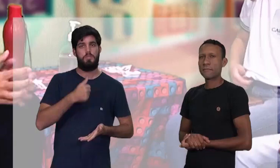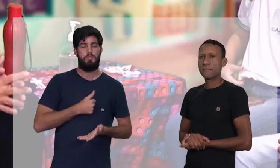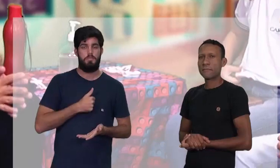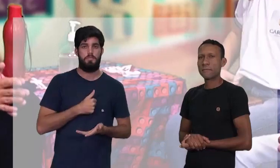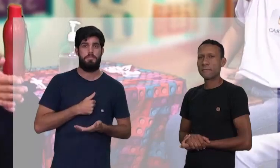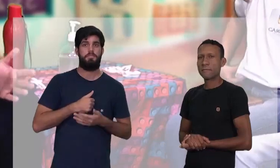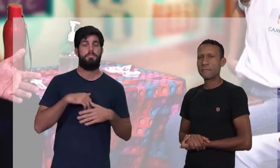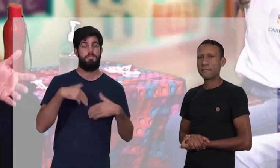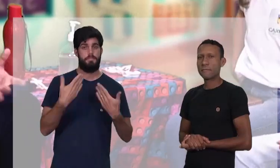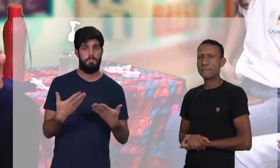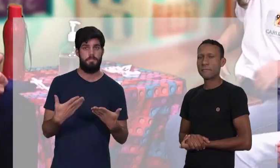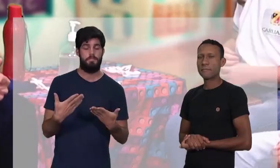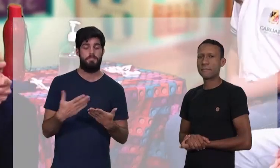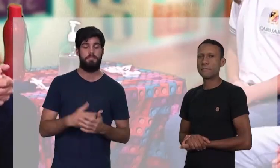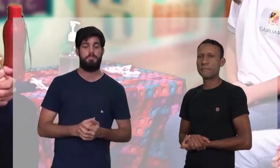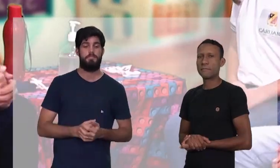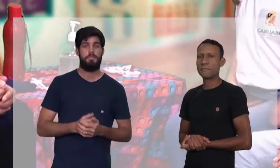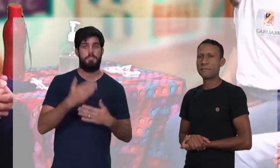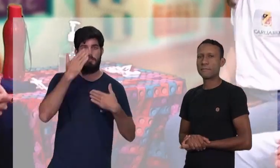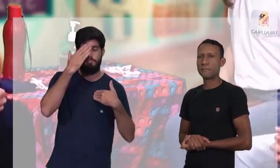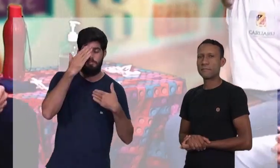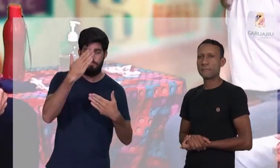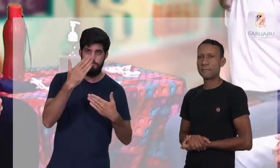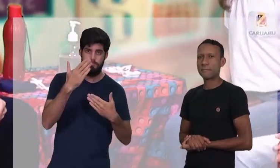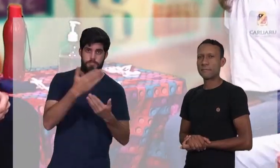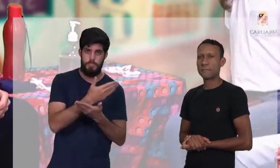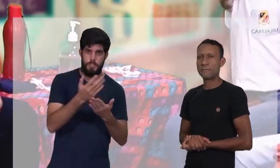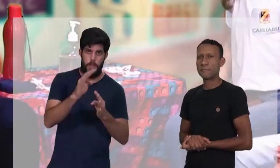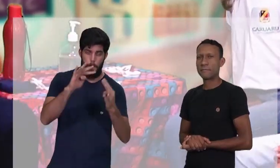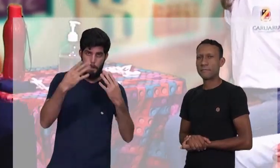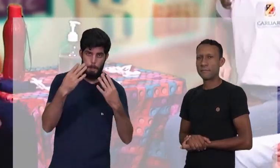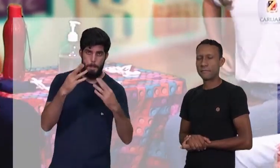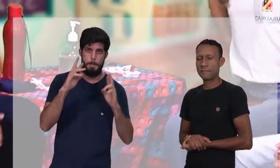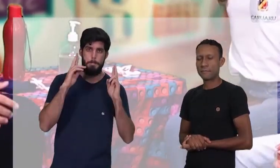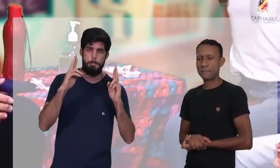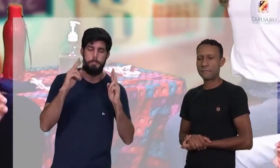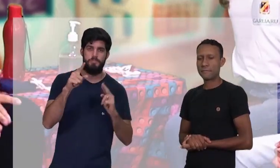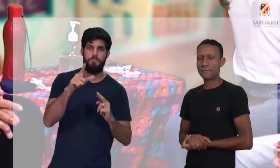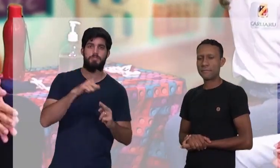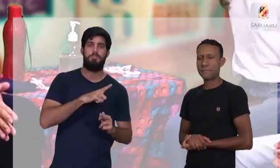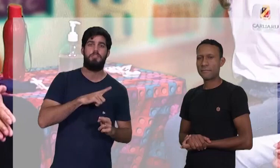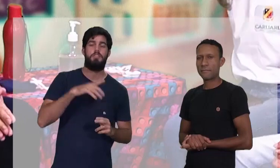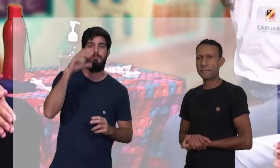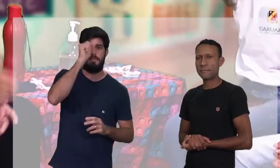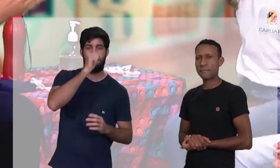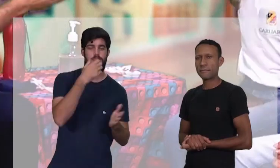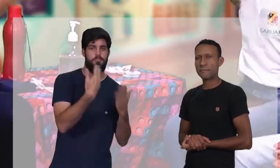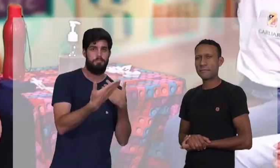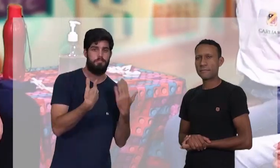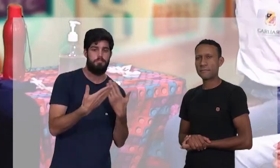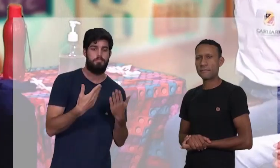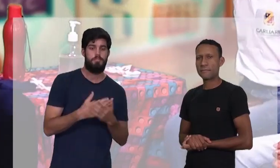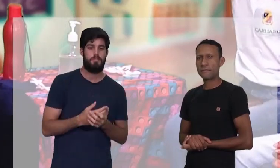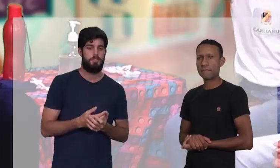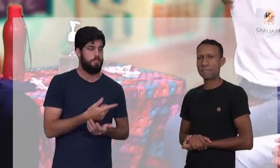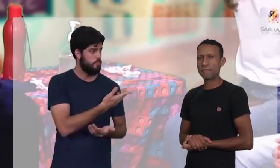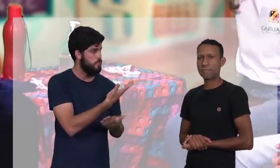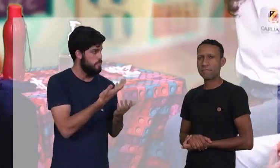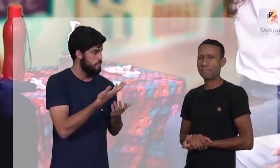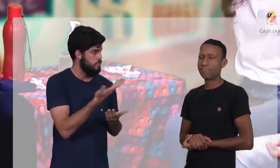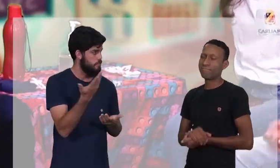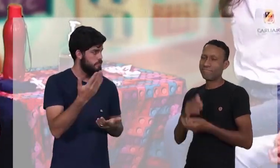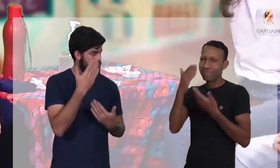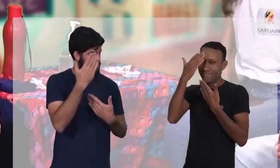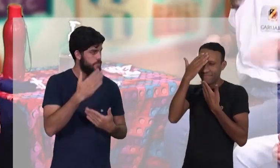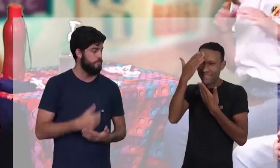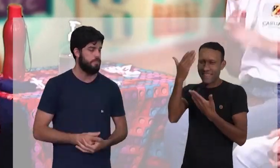autoestima. Então, no mais, né, muito obrigado aí para você que está assistindo, espero que você tenha aprendido muito nesse papo. Vocês querem agradecer aí o pessoal